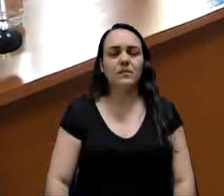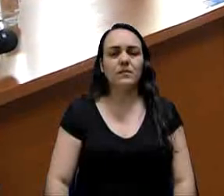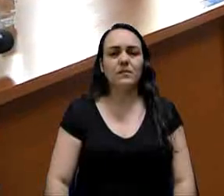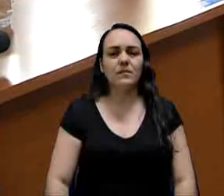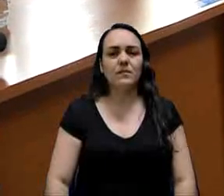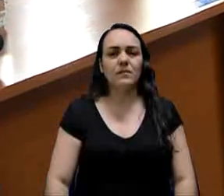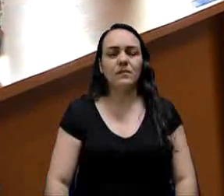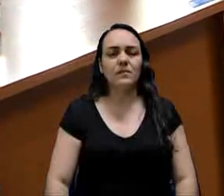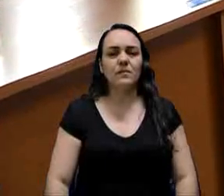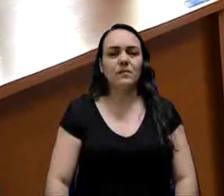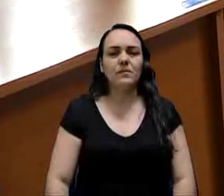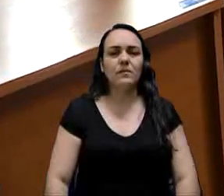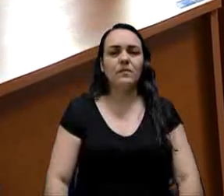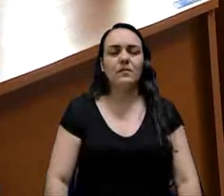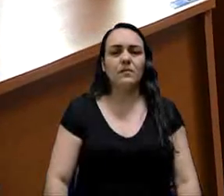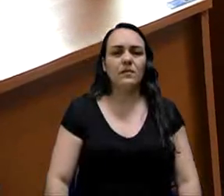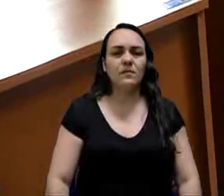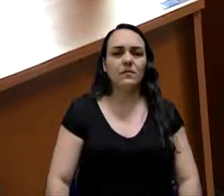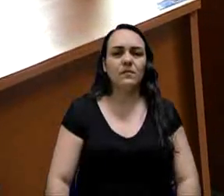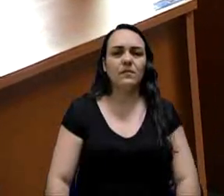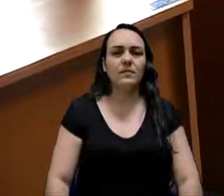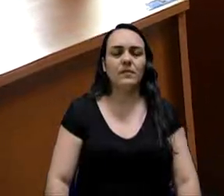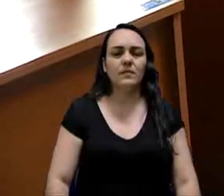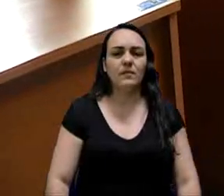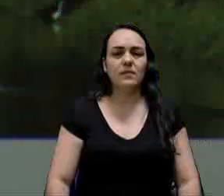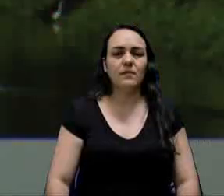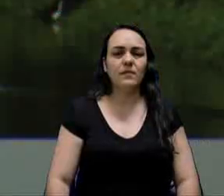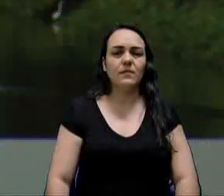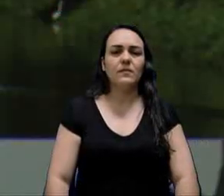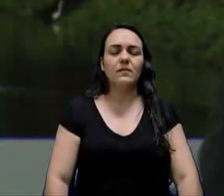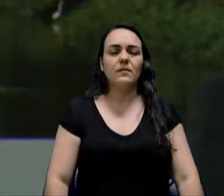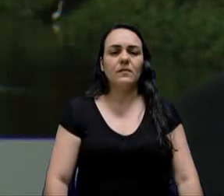Tá vendo, amiga? Não é só você, não.